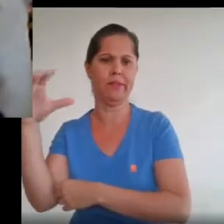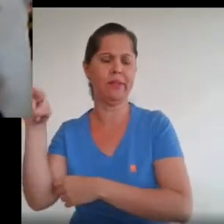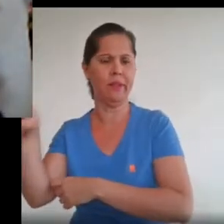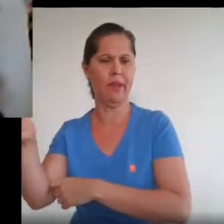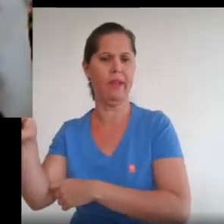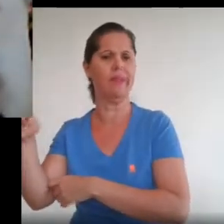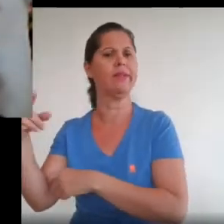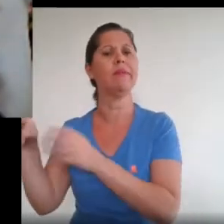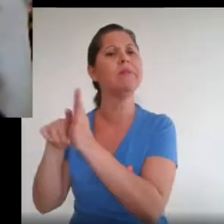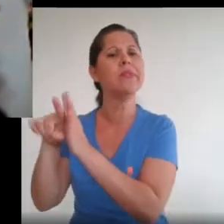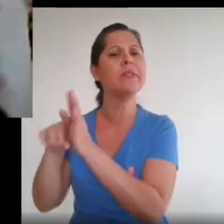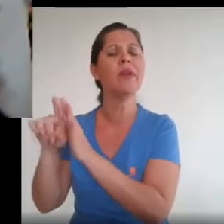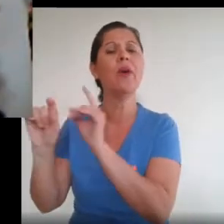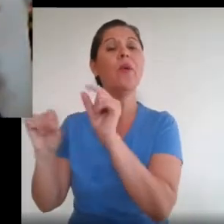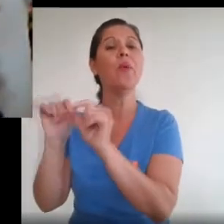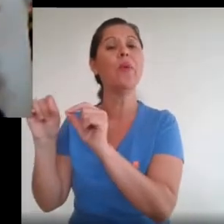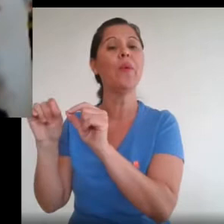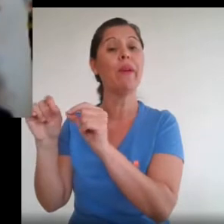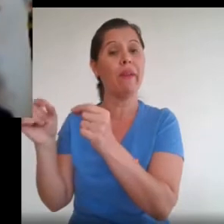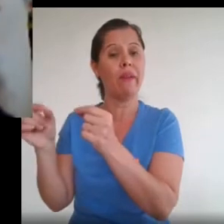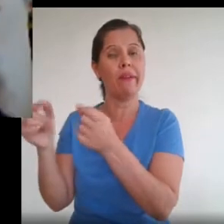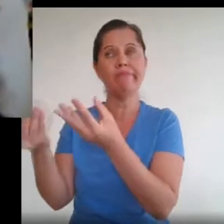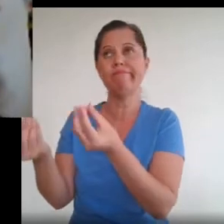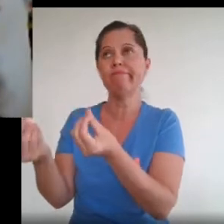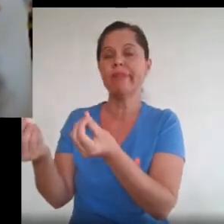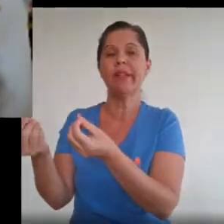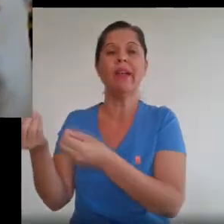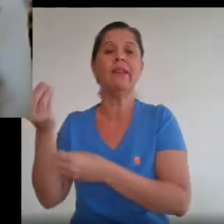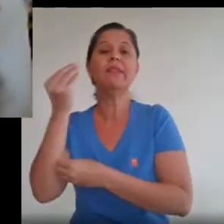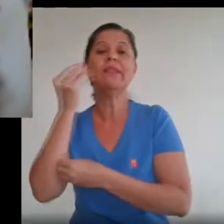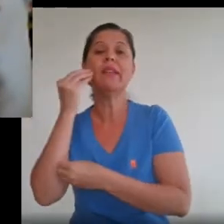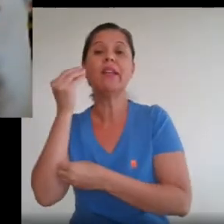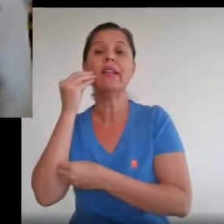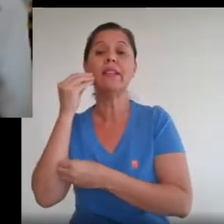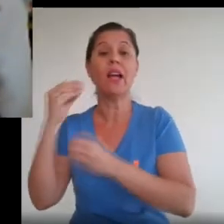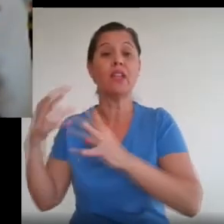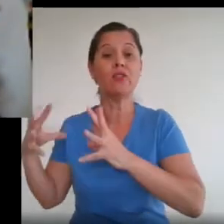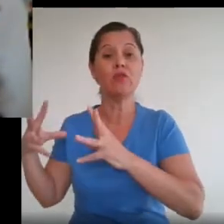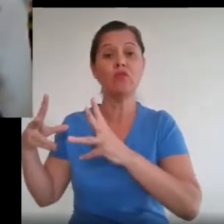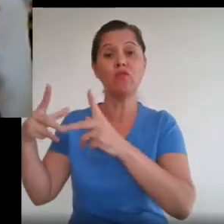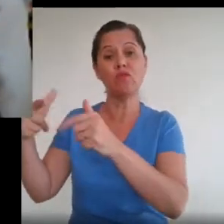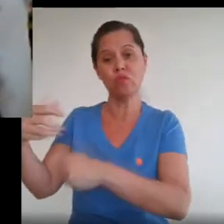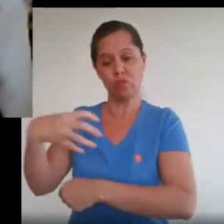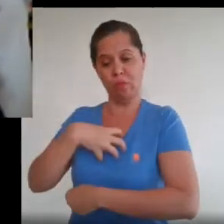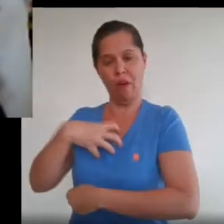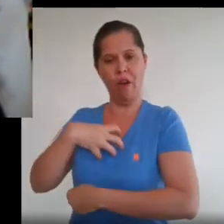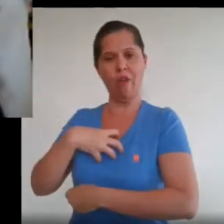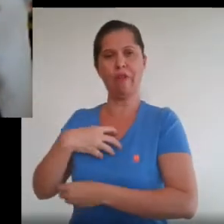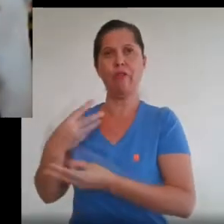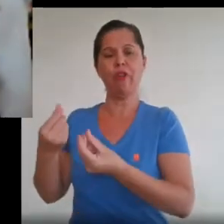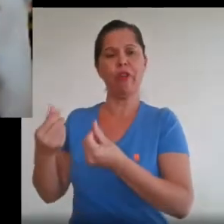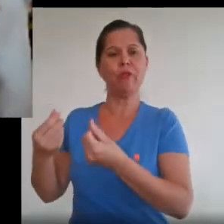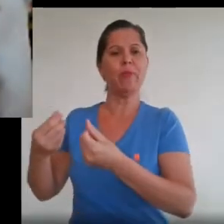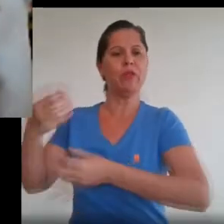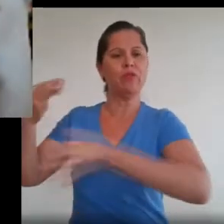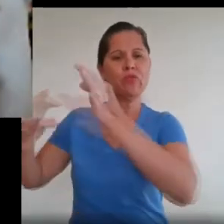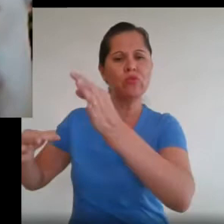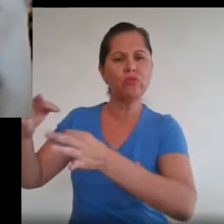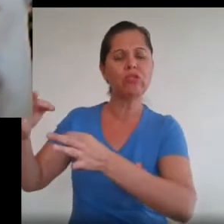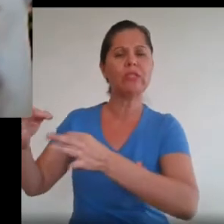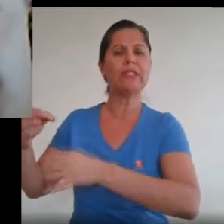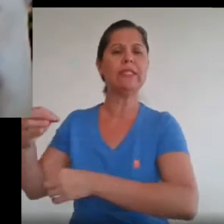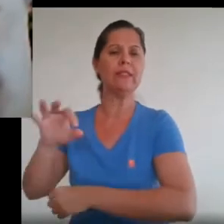científico foram se ocupando de dar conta de fazer com que tudo isso fosse